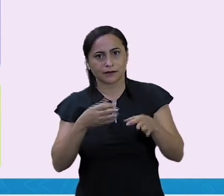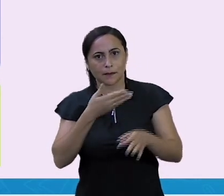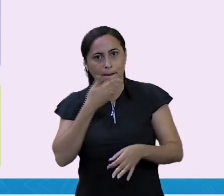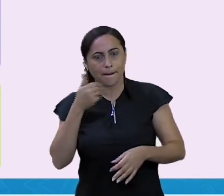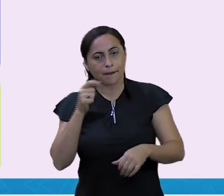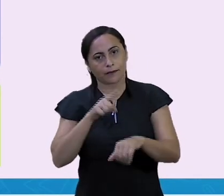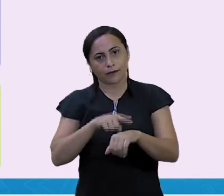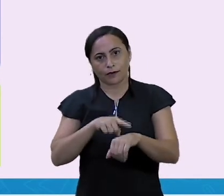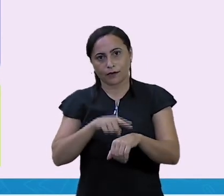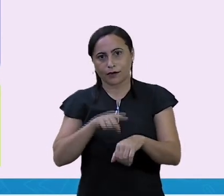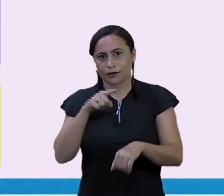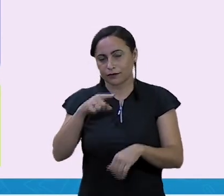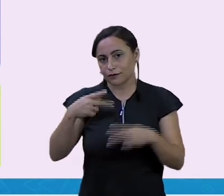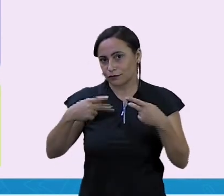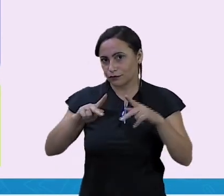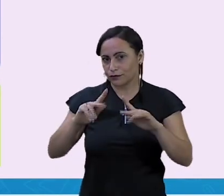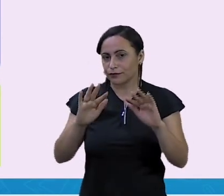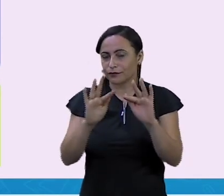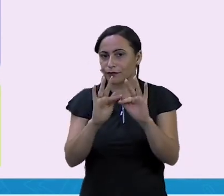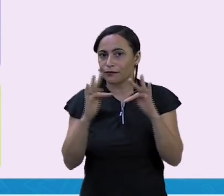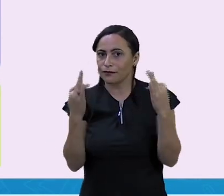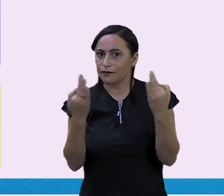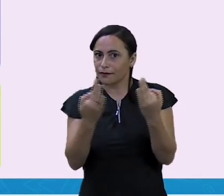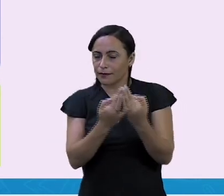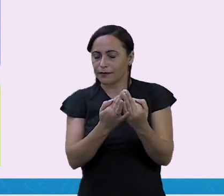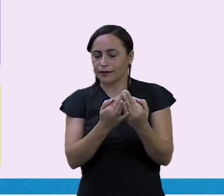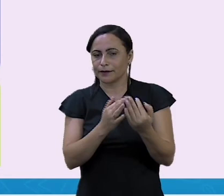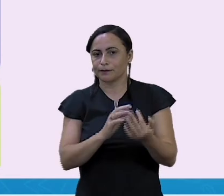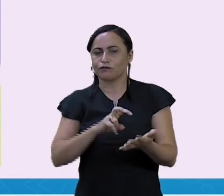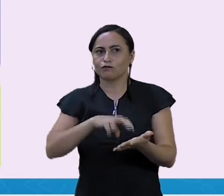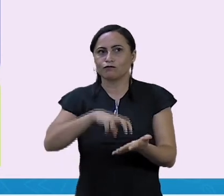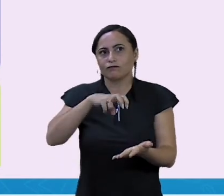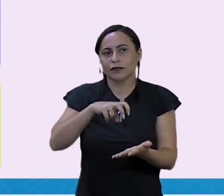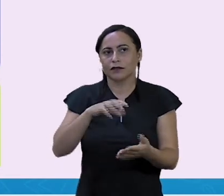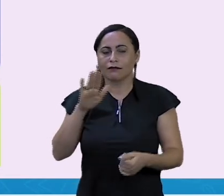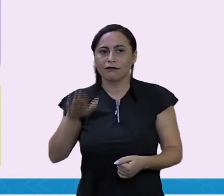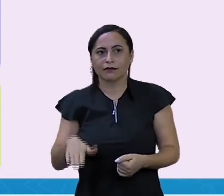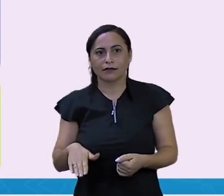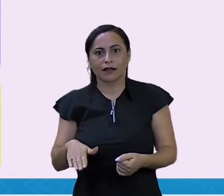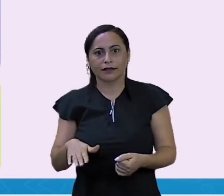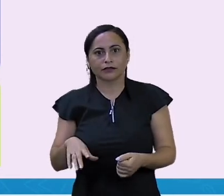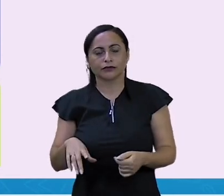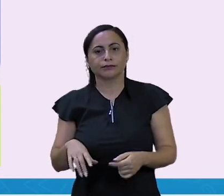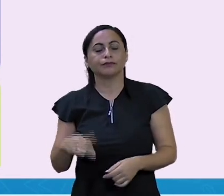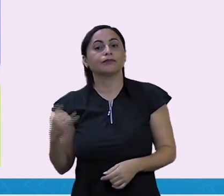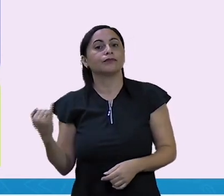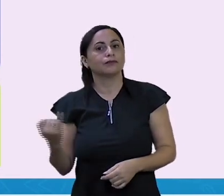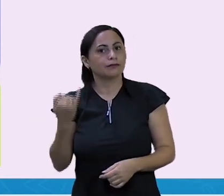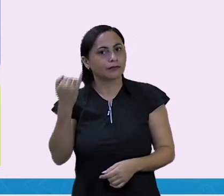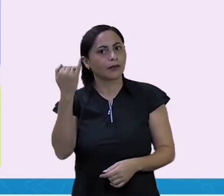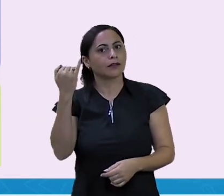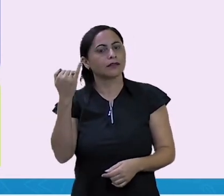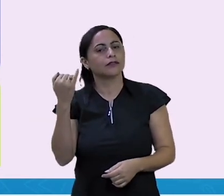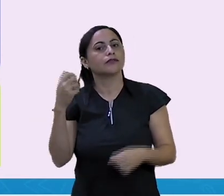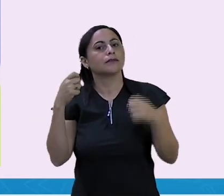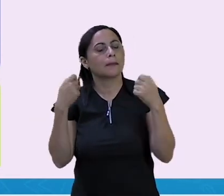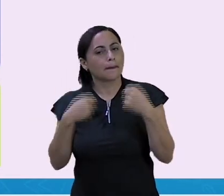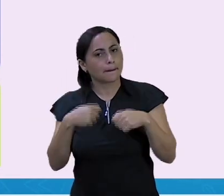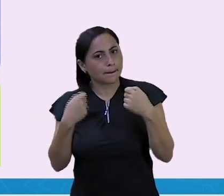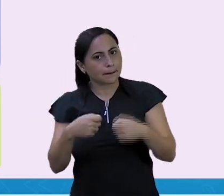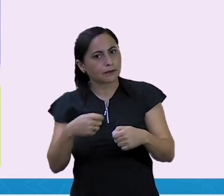horário. Você, sua mãe, se é na parte da manhã, se é na parte da tarde, mas o mais importante é que você